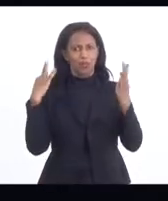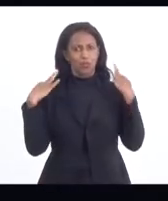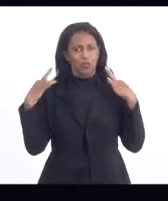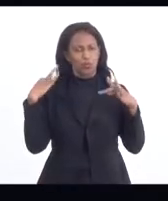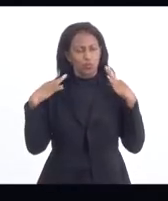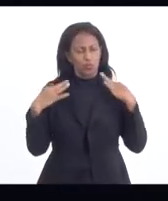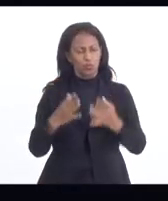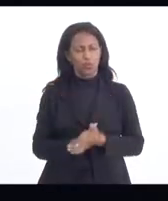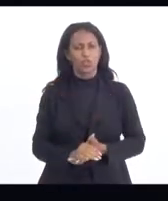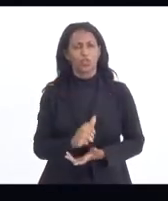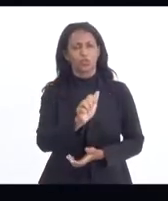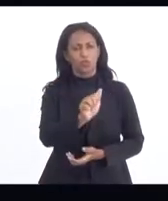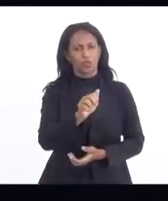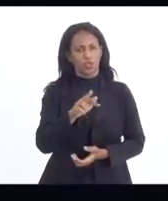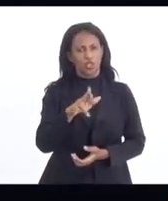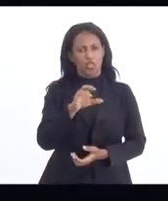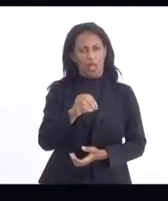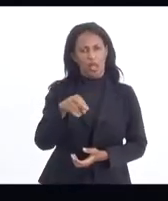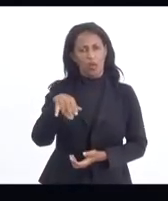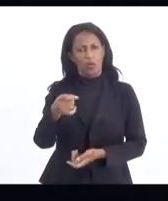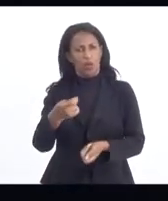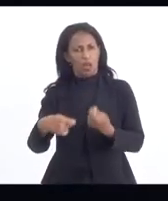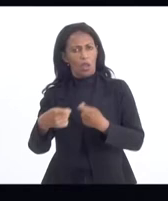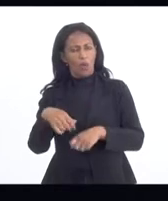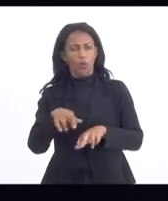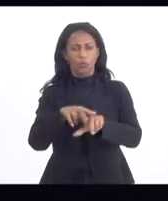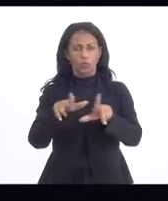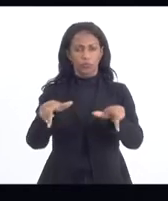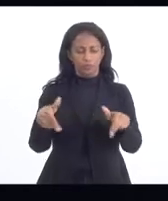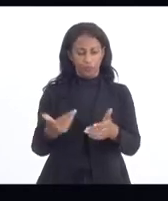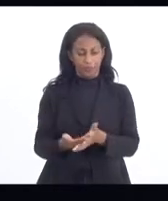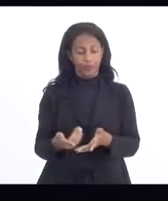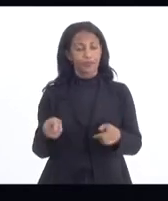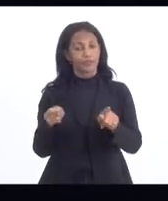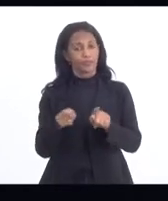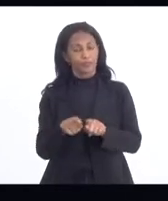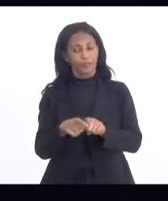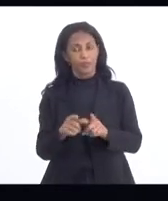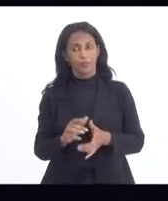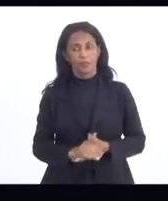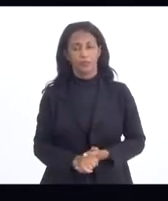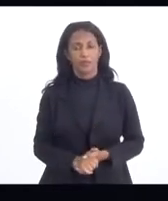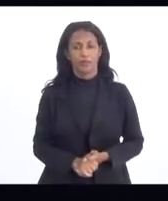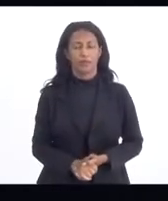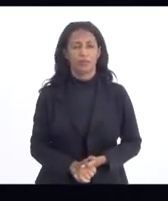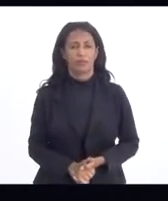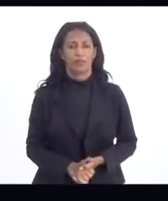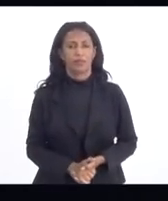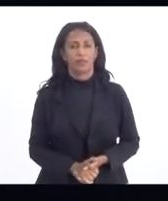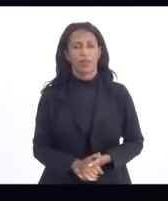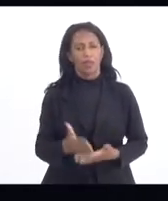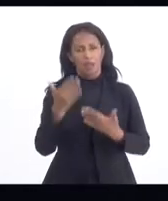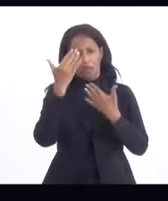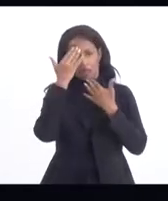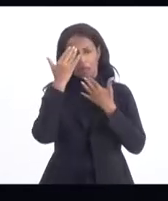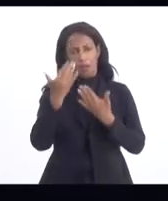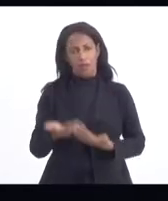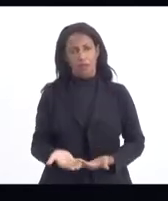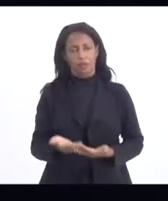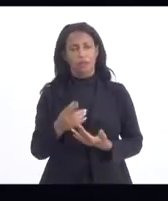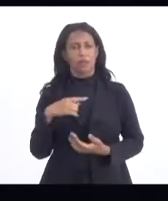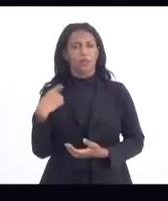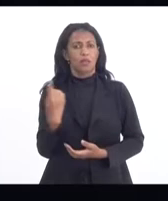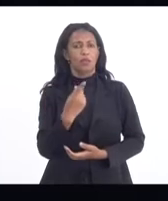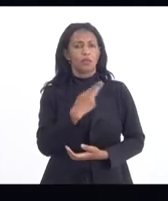para o turismo de agronegócio e tantas outras coisas. E também fazer um agradecimento ao